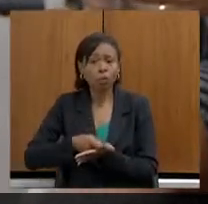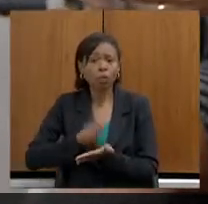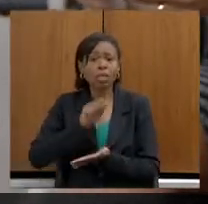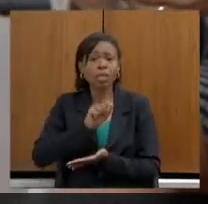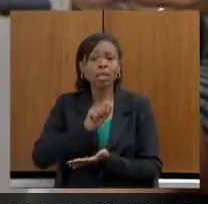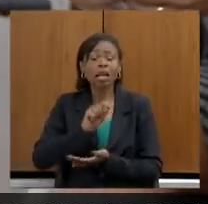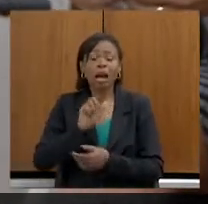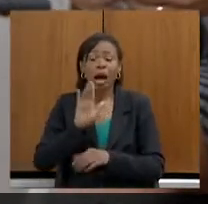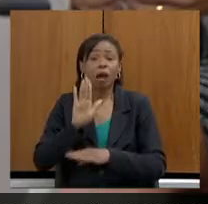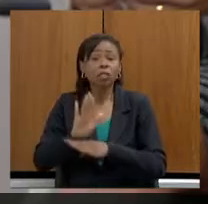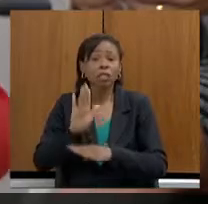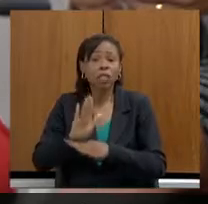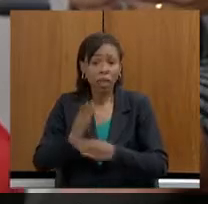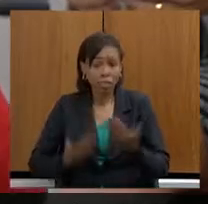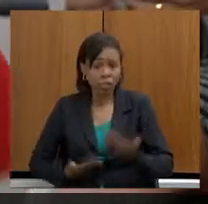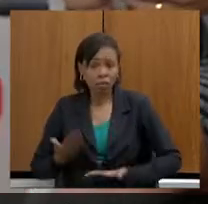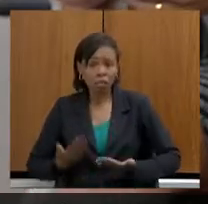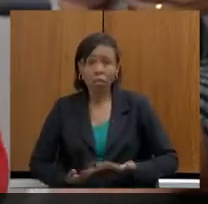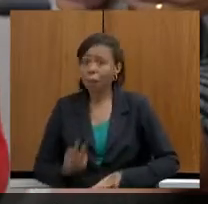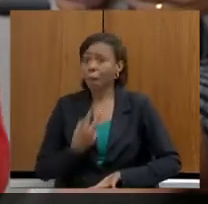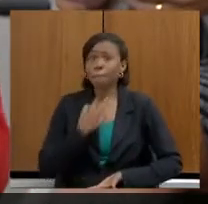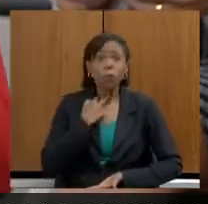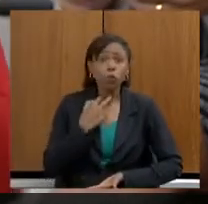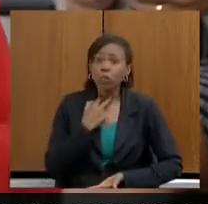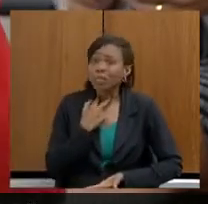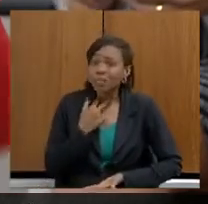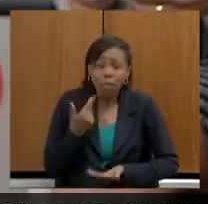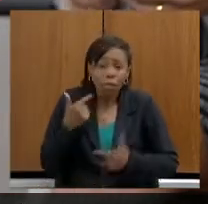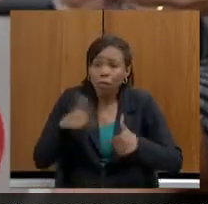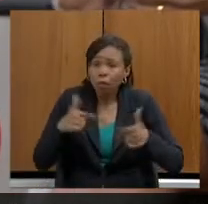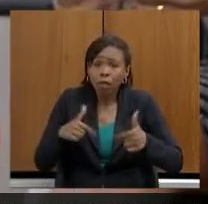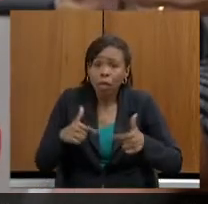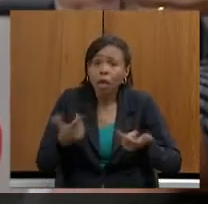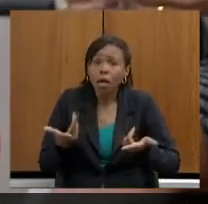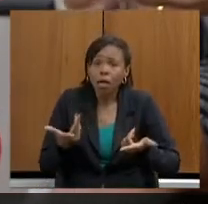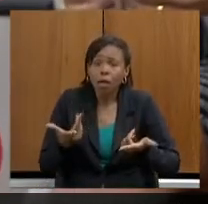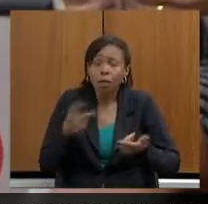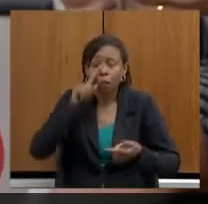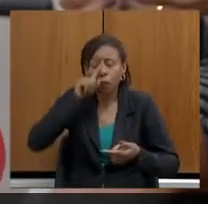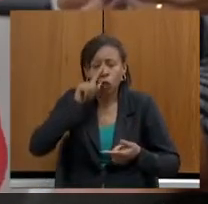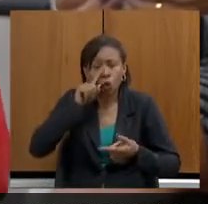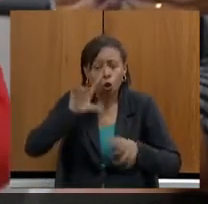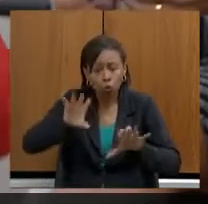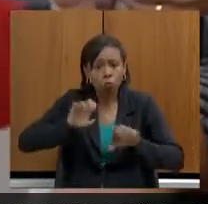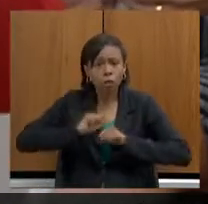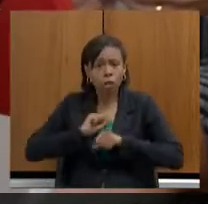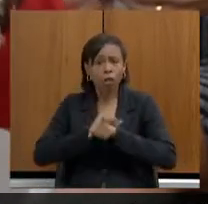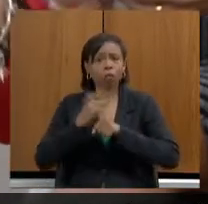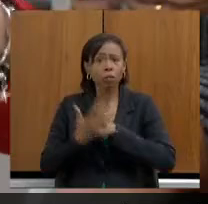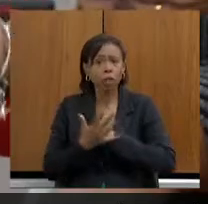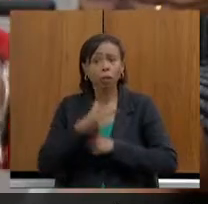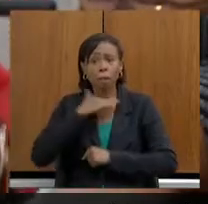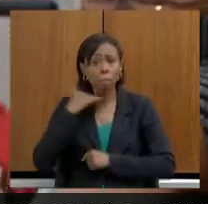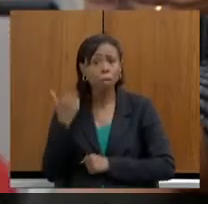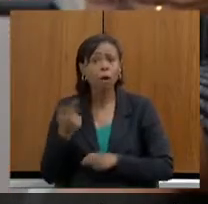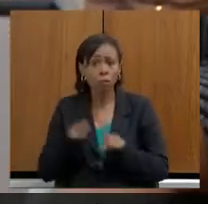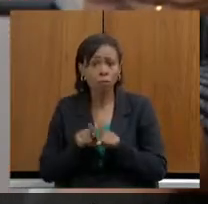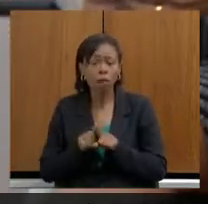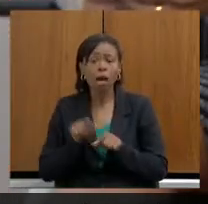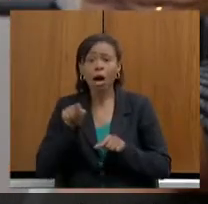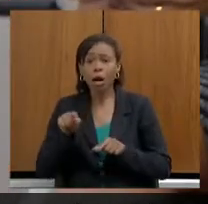podia trabalhar porque senão corre o risco de contaminação era nós no norte porque o vídeo 19 Então essas pessoas ficaram em casa